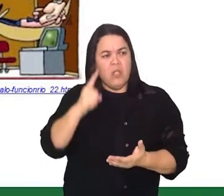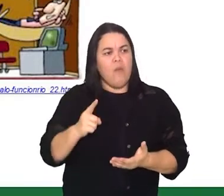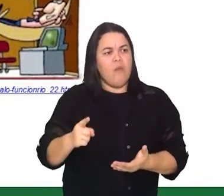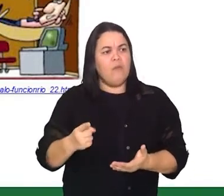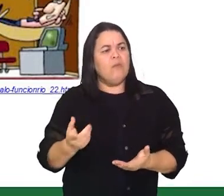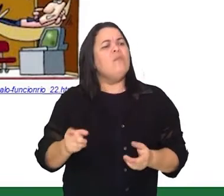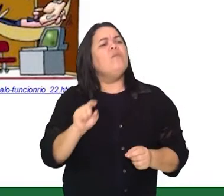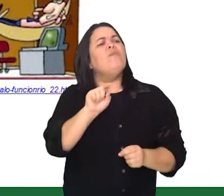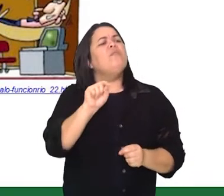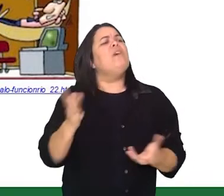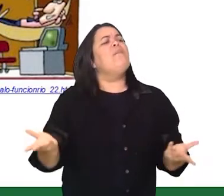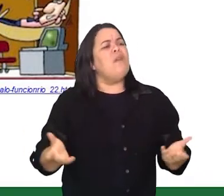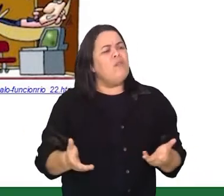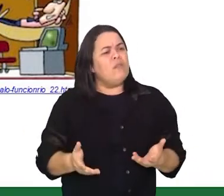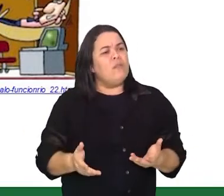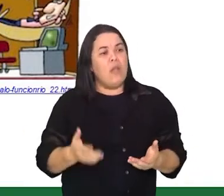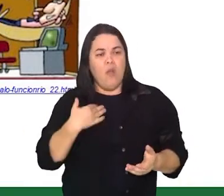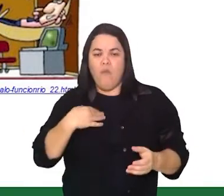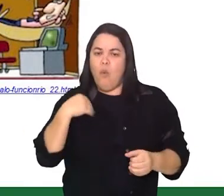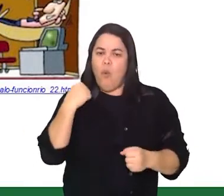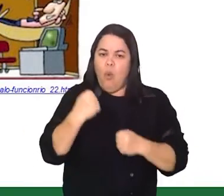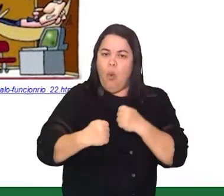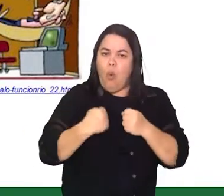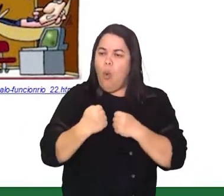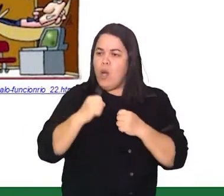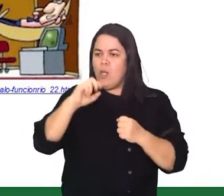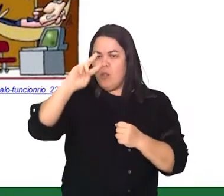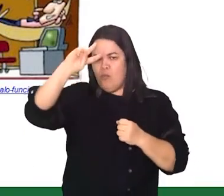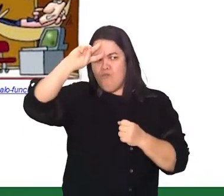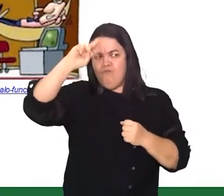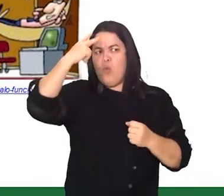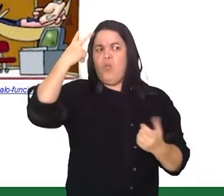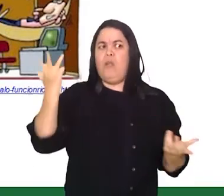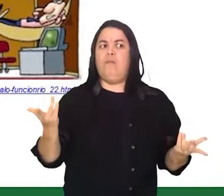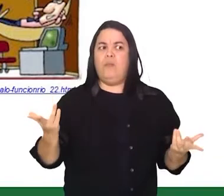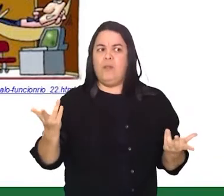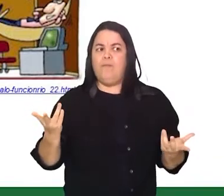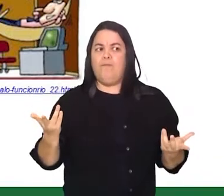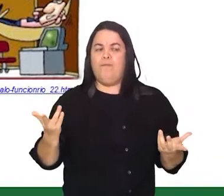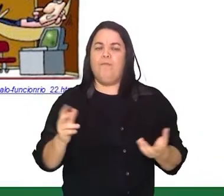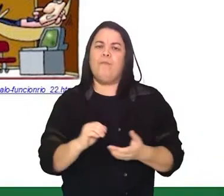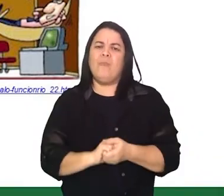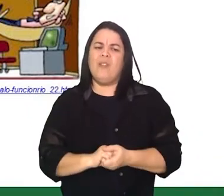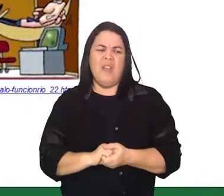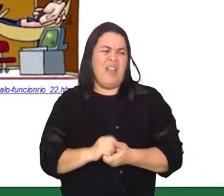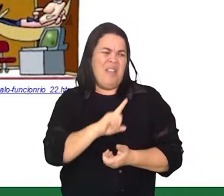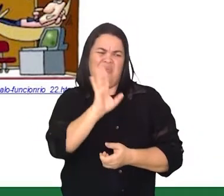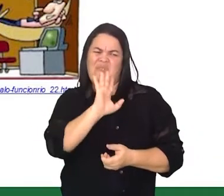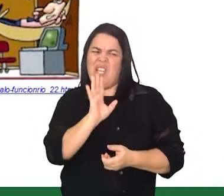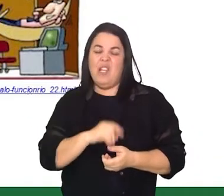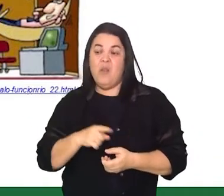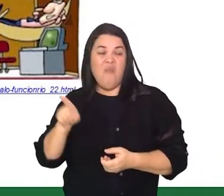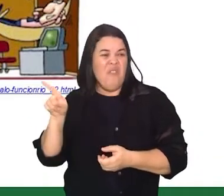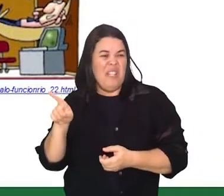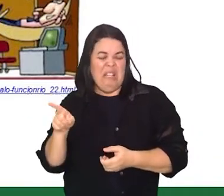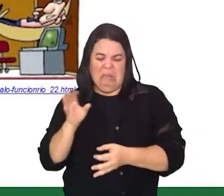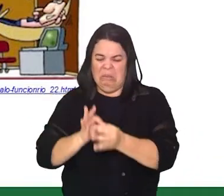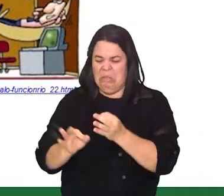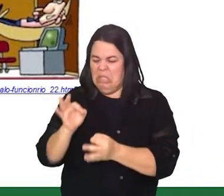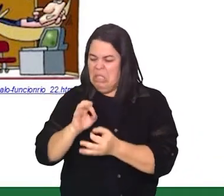ideia. Às vezes não entendo, Aderbal. Fazer balanço é um troço super chato.